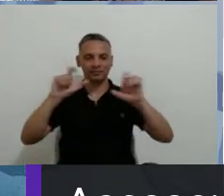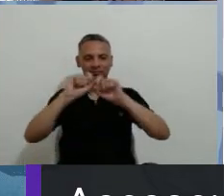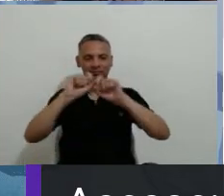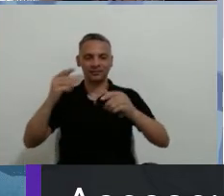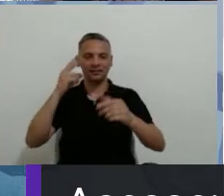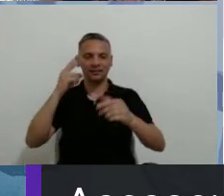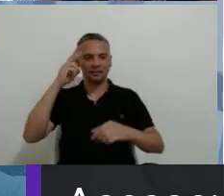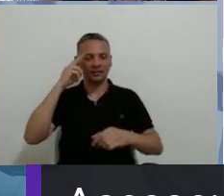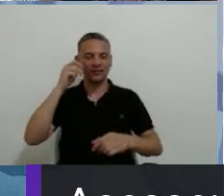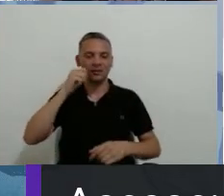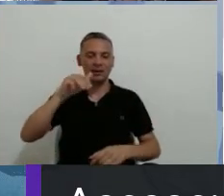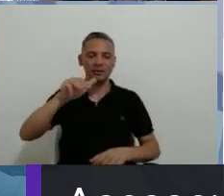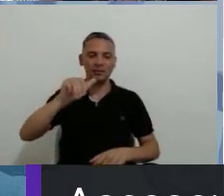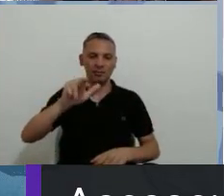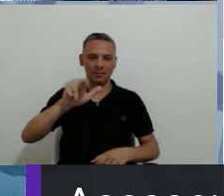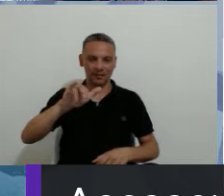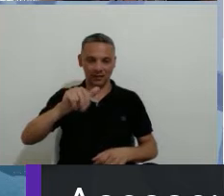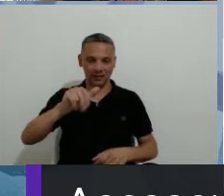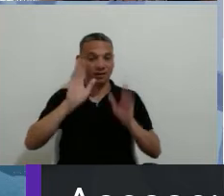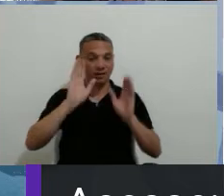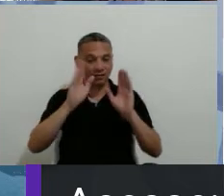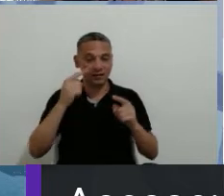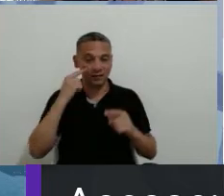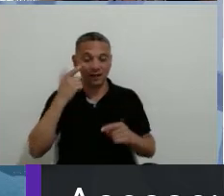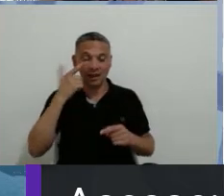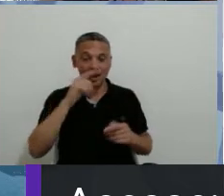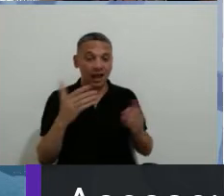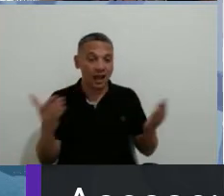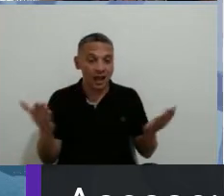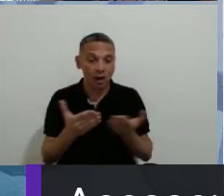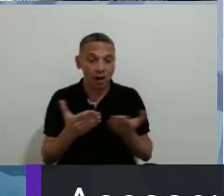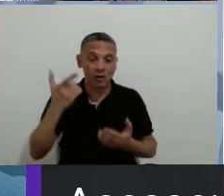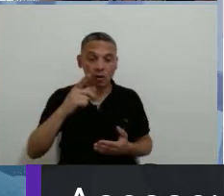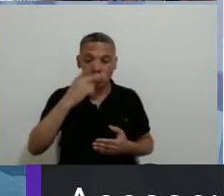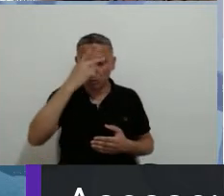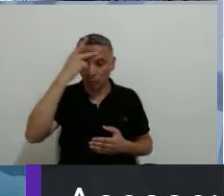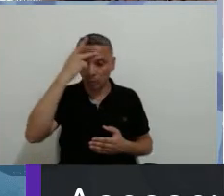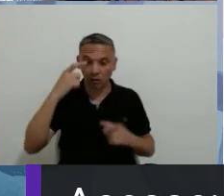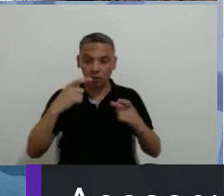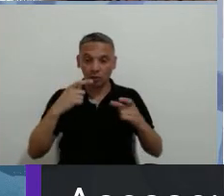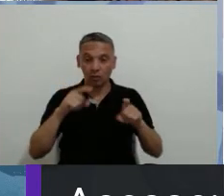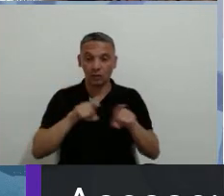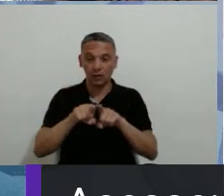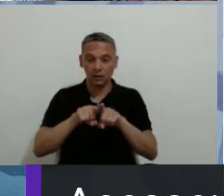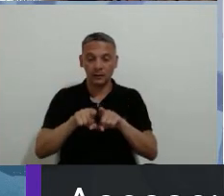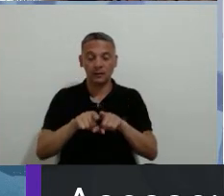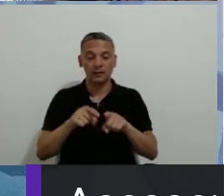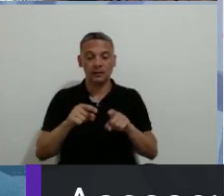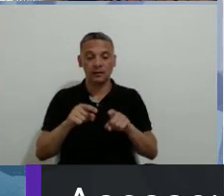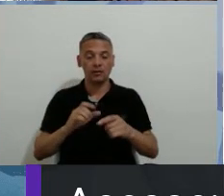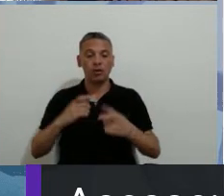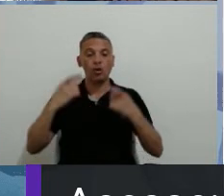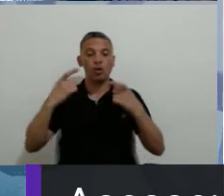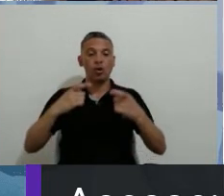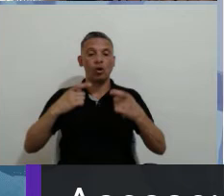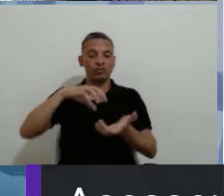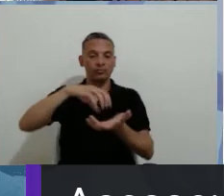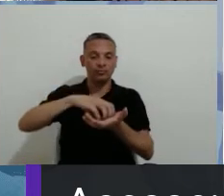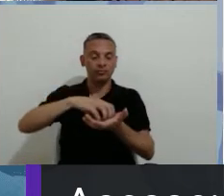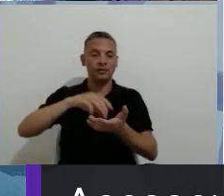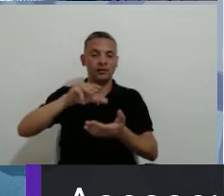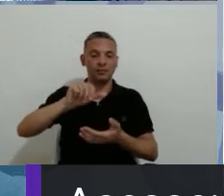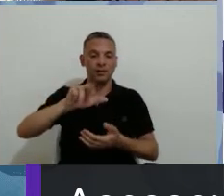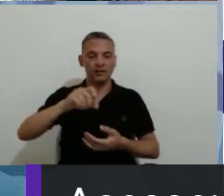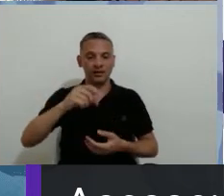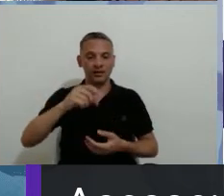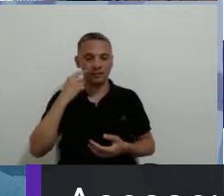de Timbiras, vamos agora ver um pouquinho dos dados da capital do estado do Maranhão. Então, digitando aqui, eu vou escolher